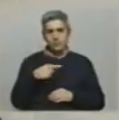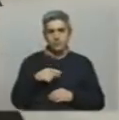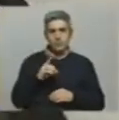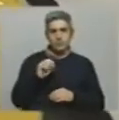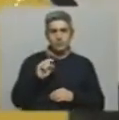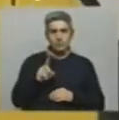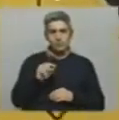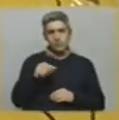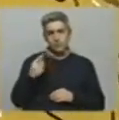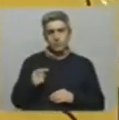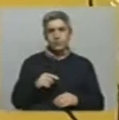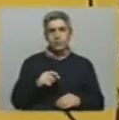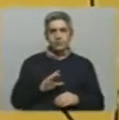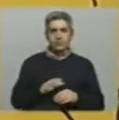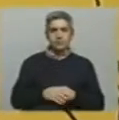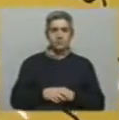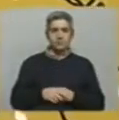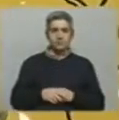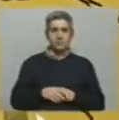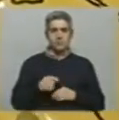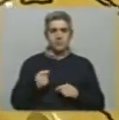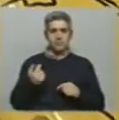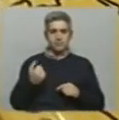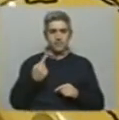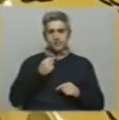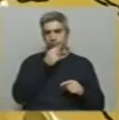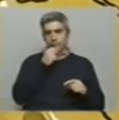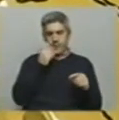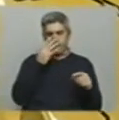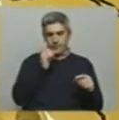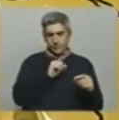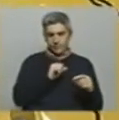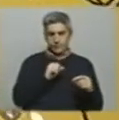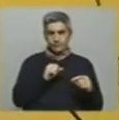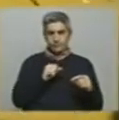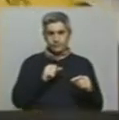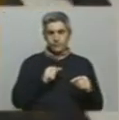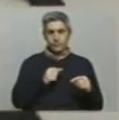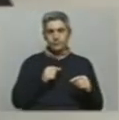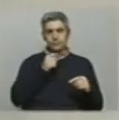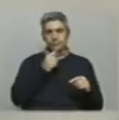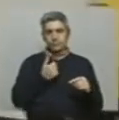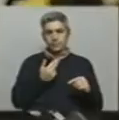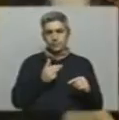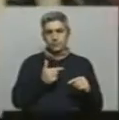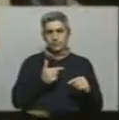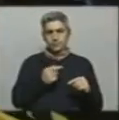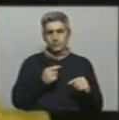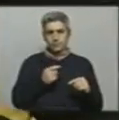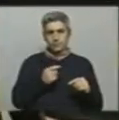mil também. Ah, então ainda estão recentes. Tem motas recentes. É, uma azul africana, que é Mbuti Lilhasa, o nome dela, que ela é